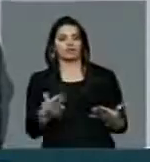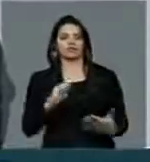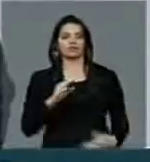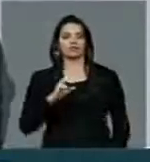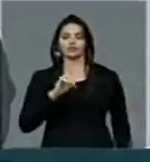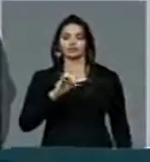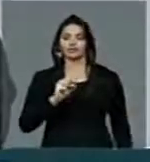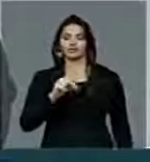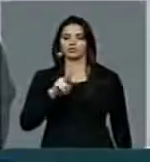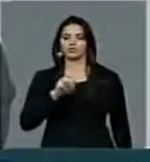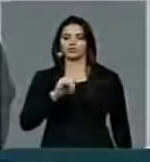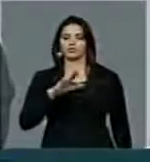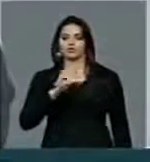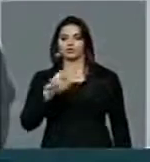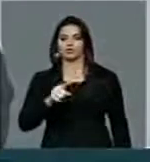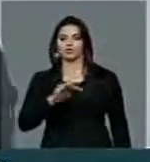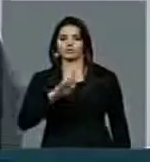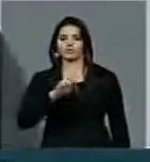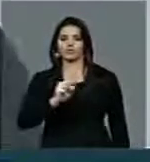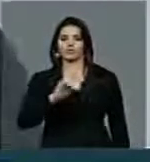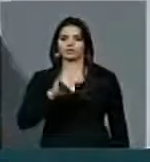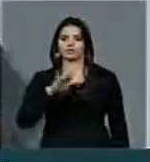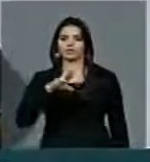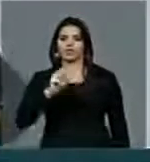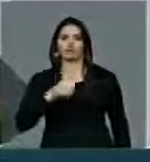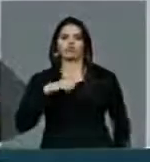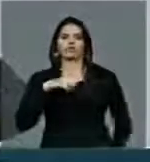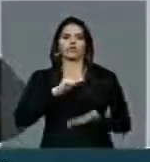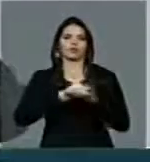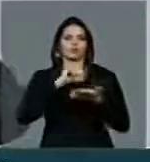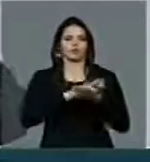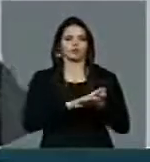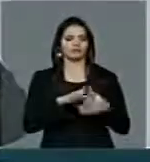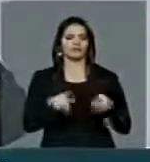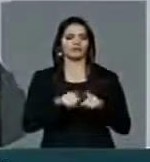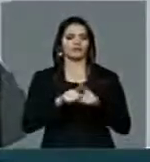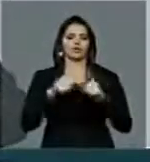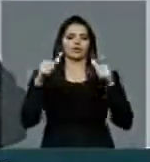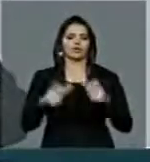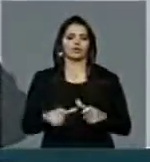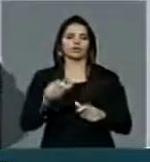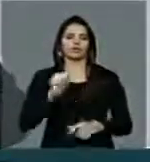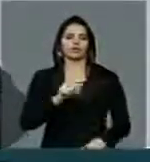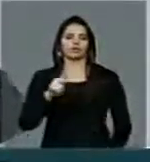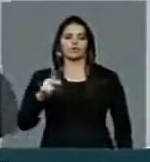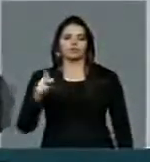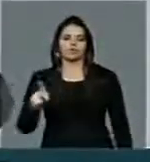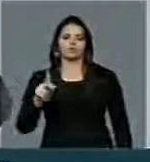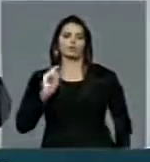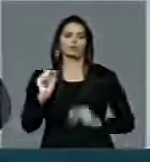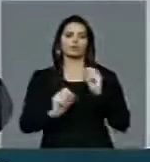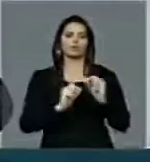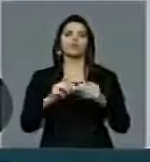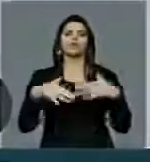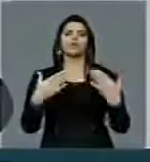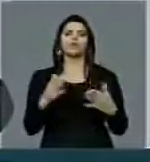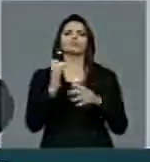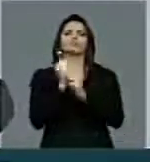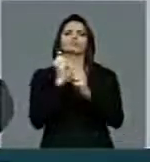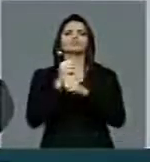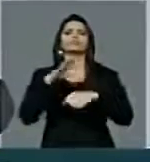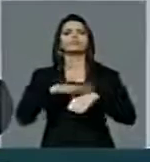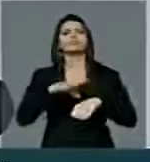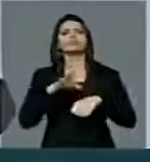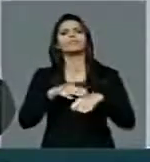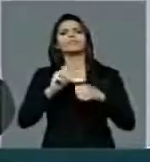do cadastro e do PRA, que eu vou falar mais especificamente. Áreas consolidadas em APP, a famosa escadinha. Qual é o algoritmo matemático para